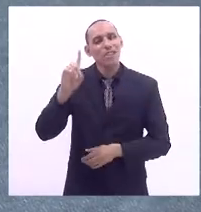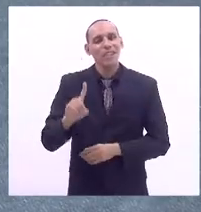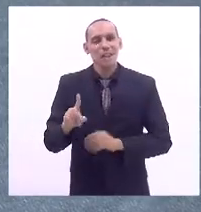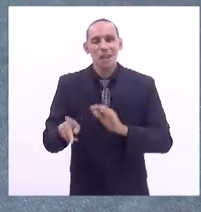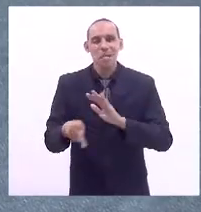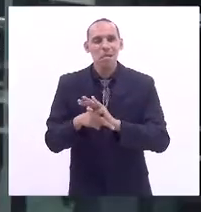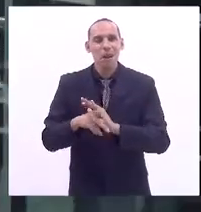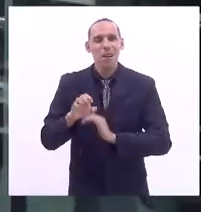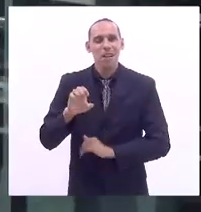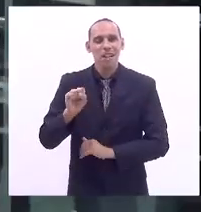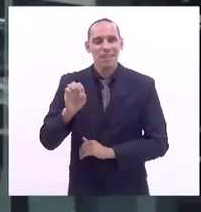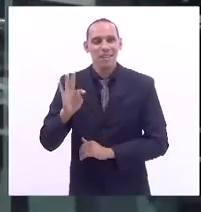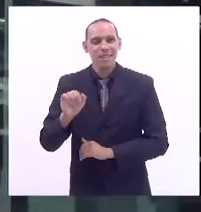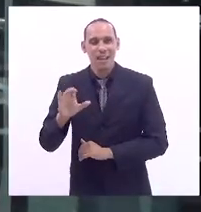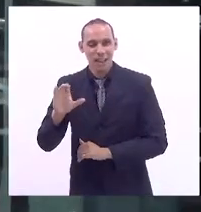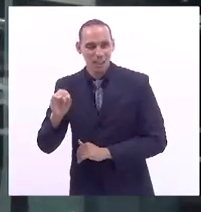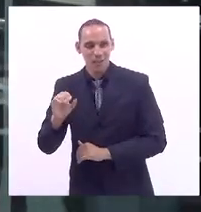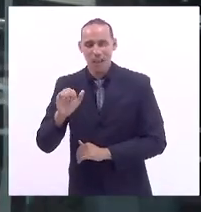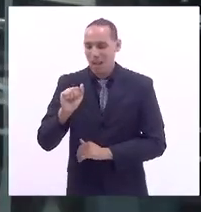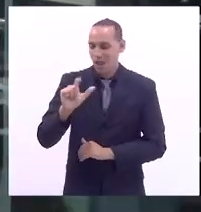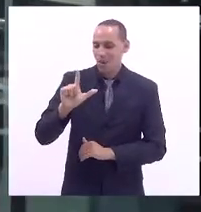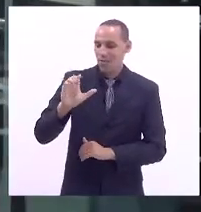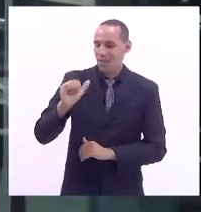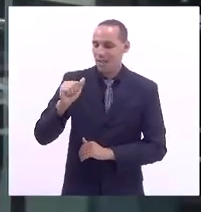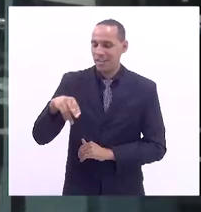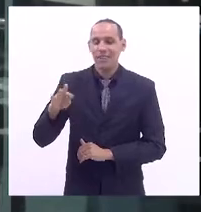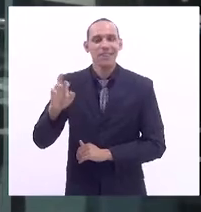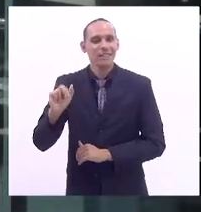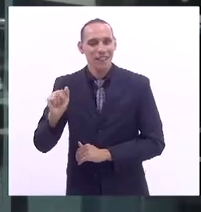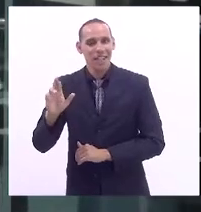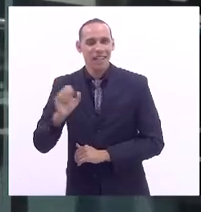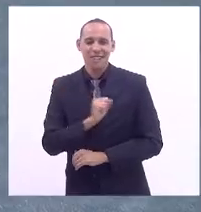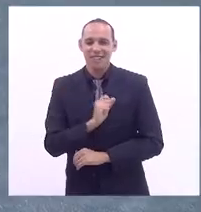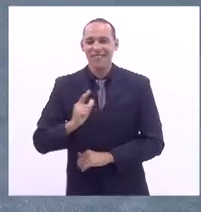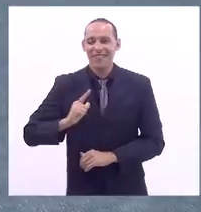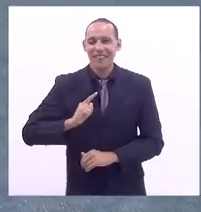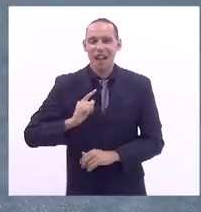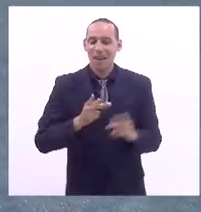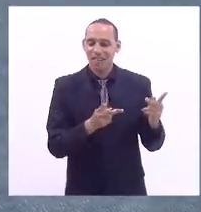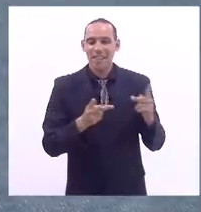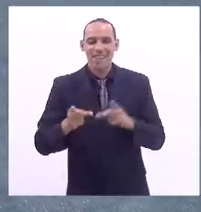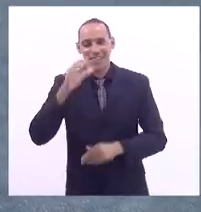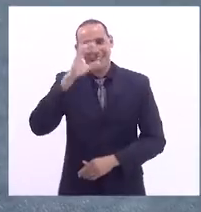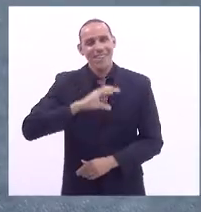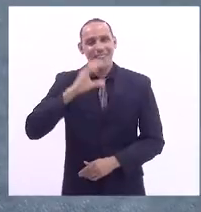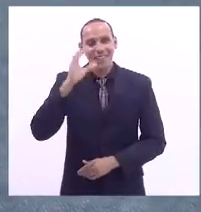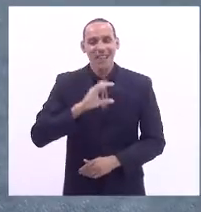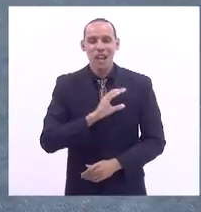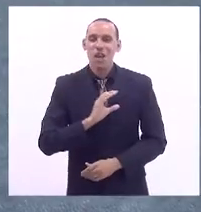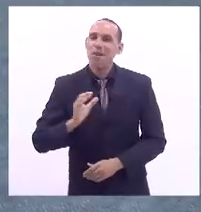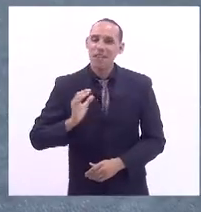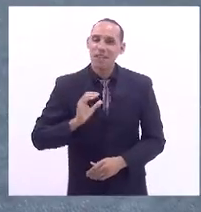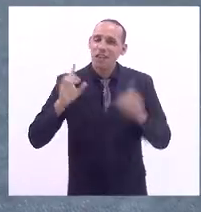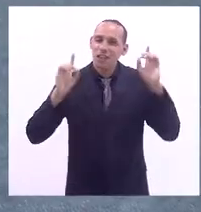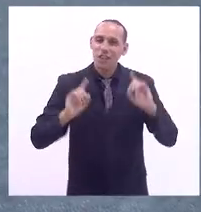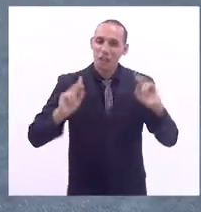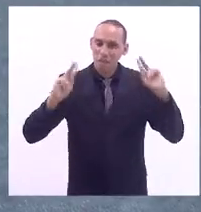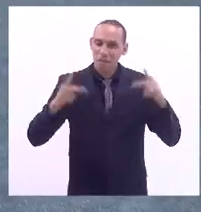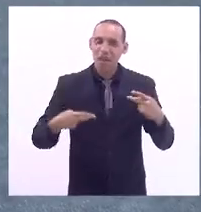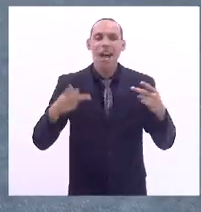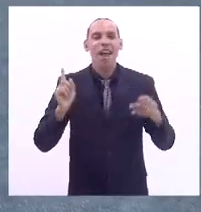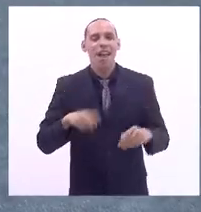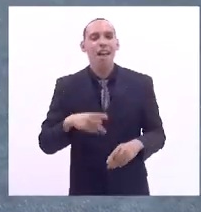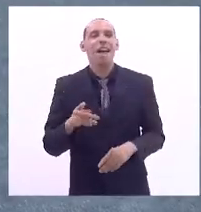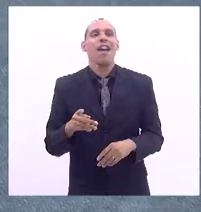Estácio de Alcântara São Gonçalo fazendo a visita a cidadão da nossa Comissão de Direitos Humanos garantindo a participação